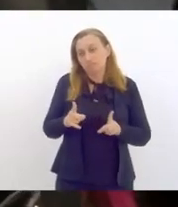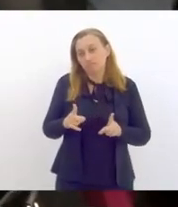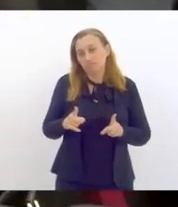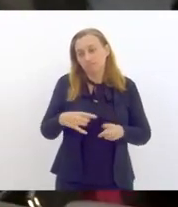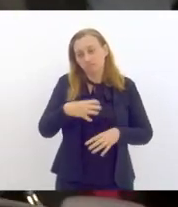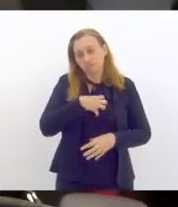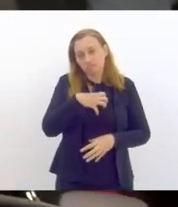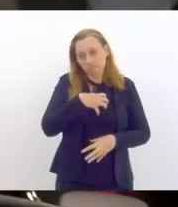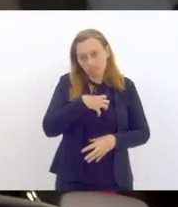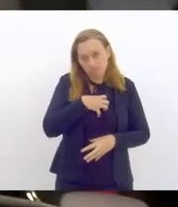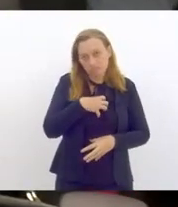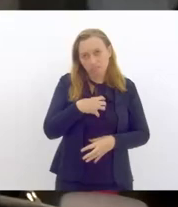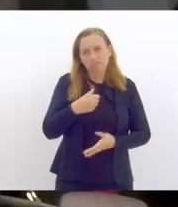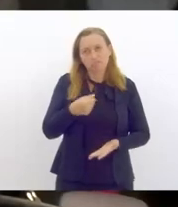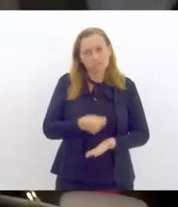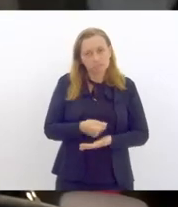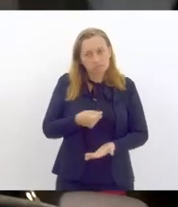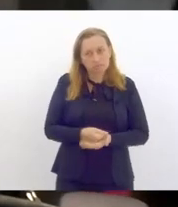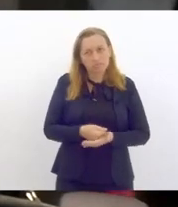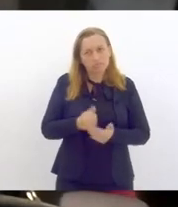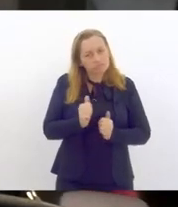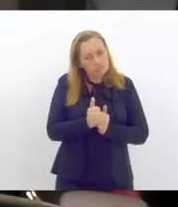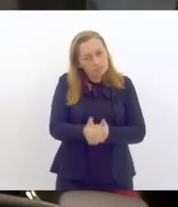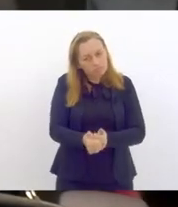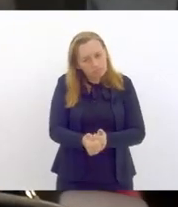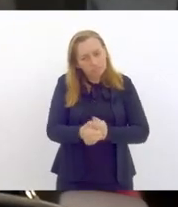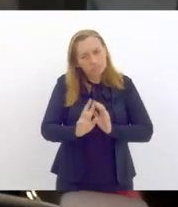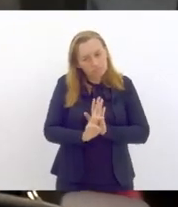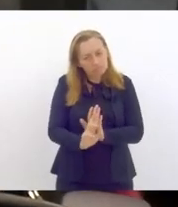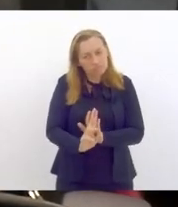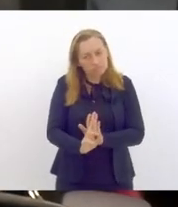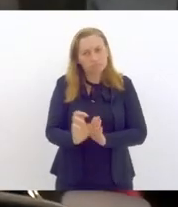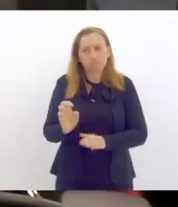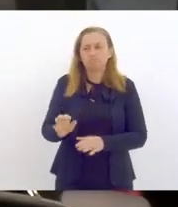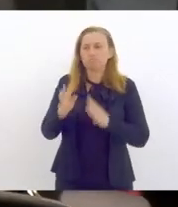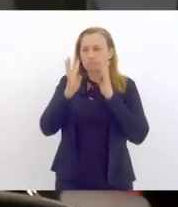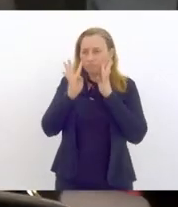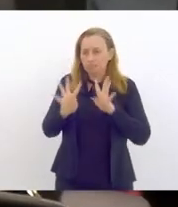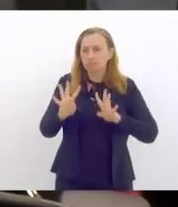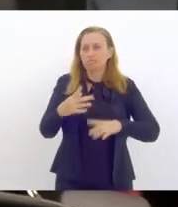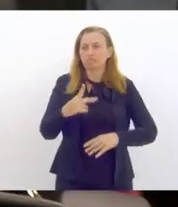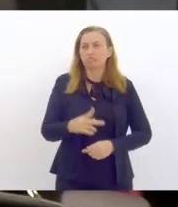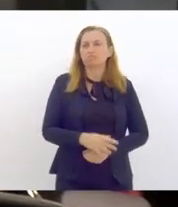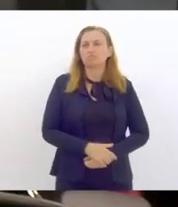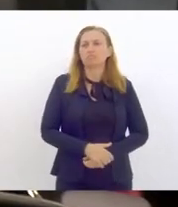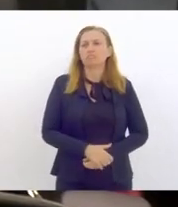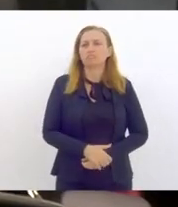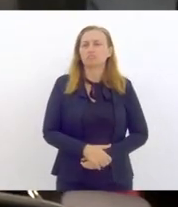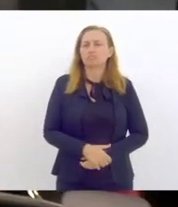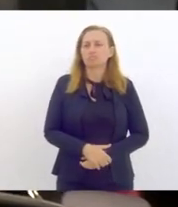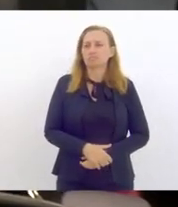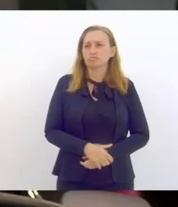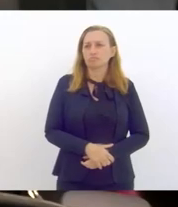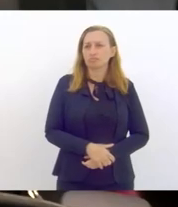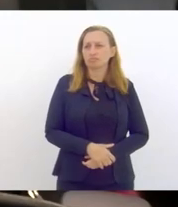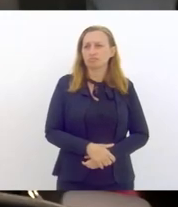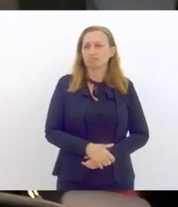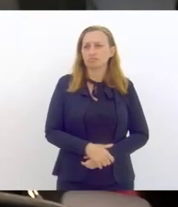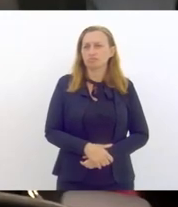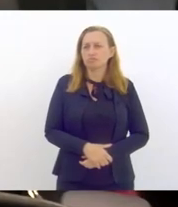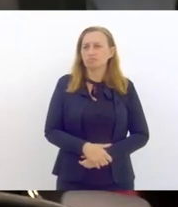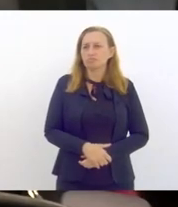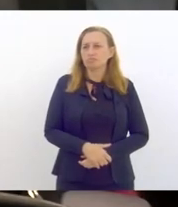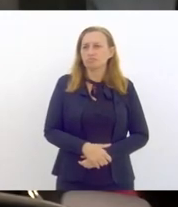representando um segmento do Estado do Rio de Janeiro de pedir sua atenção então eu só para dizer exatamente isso